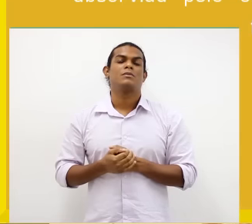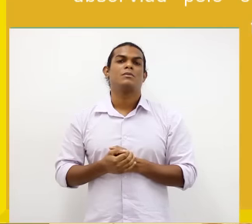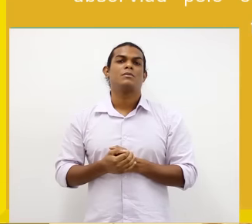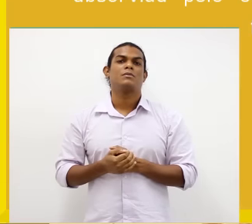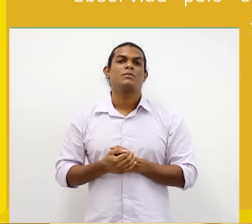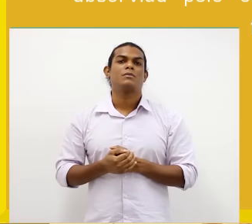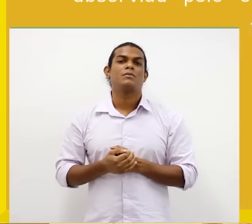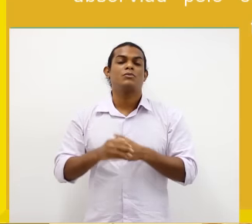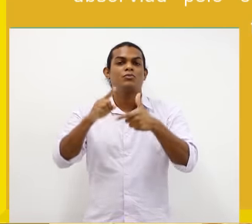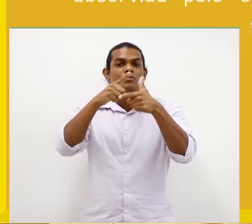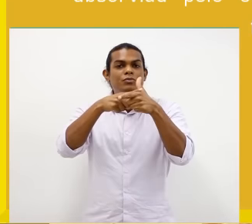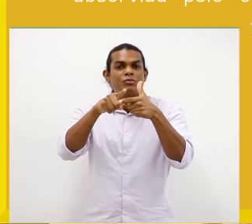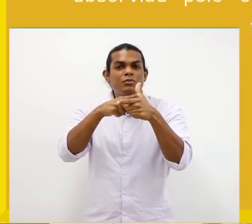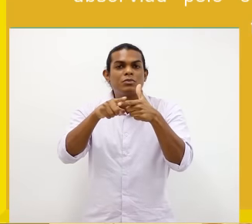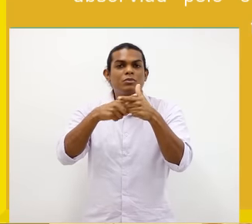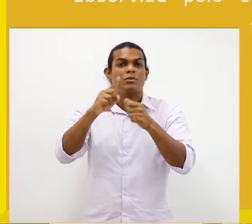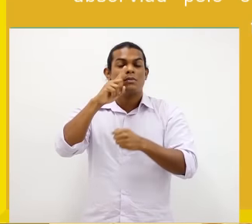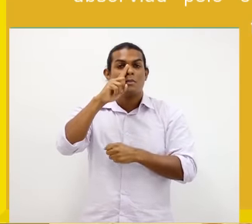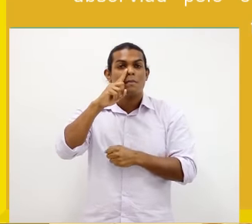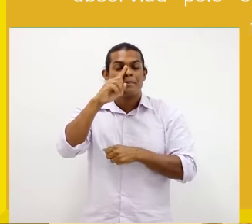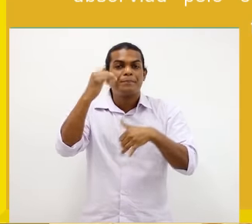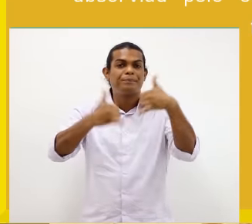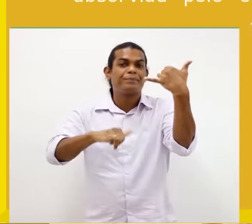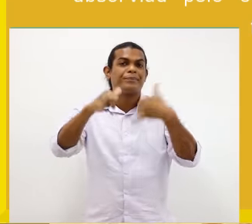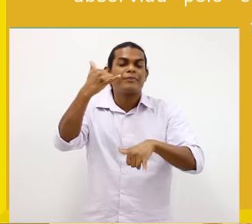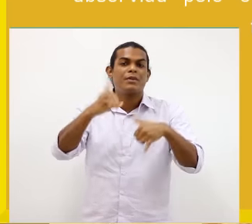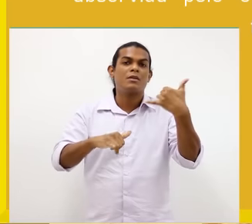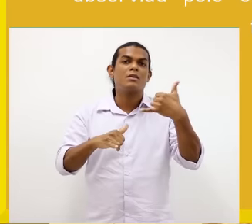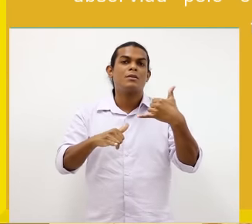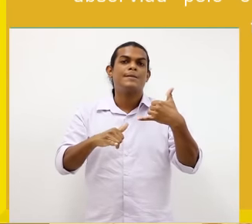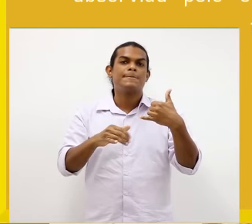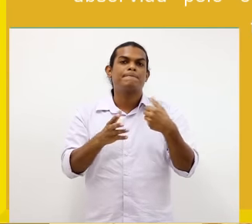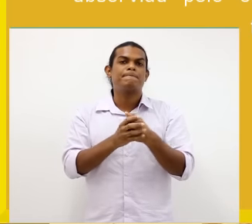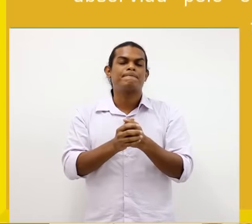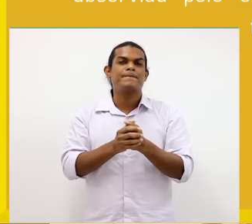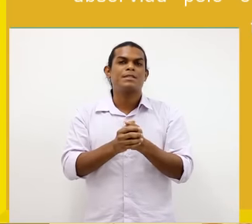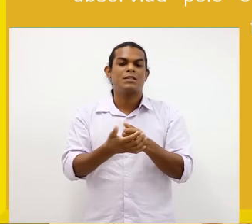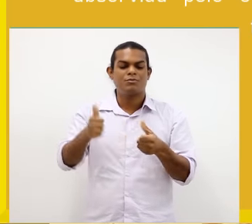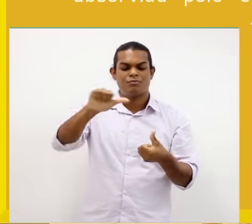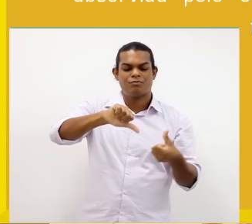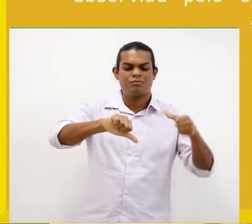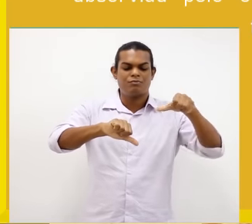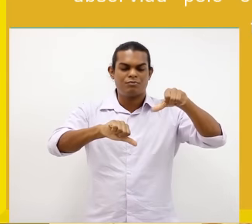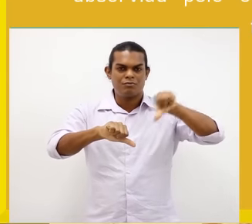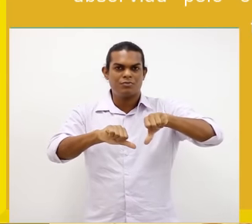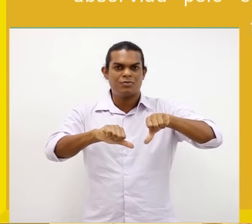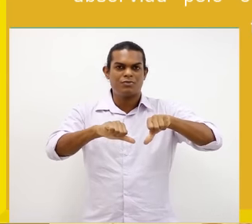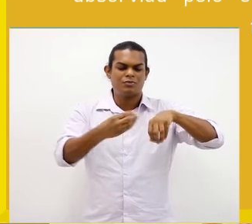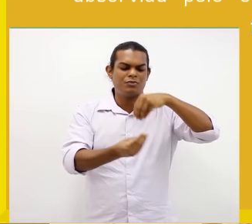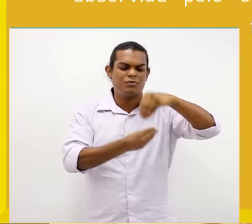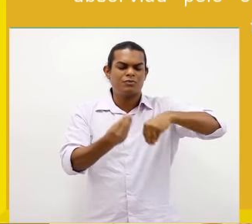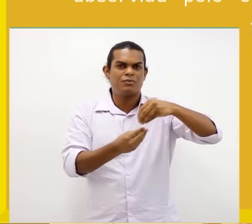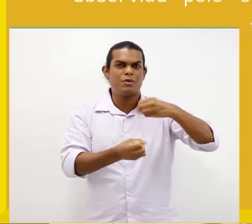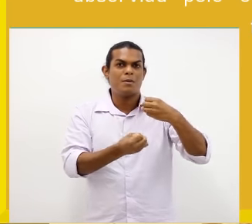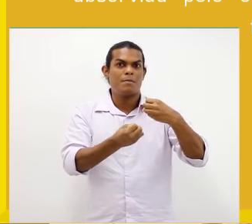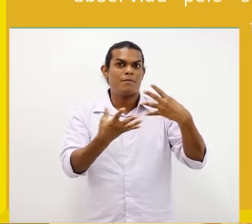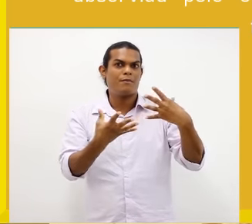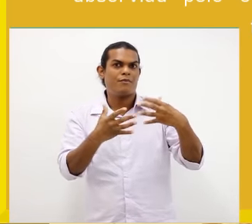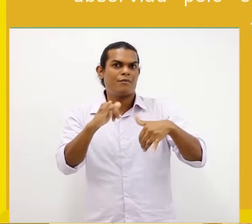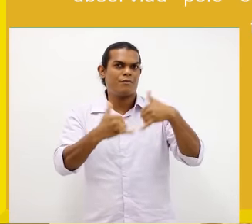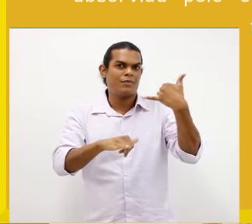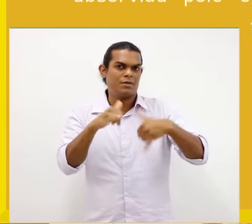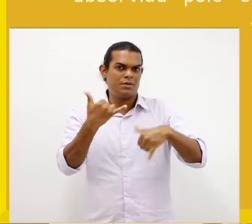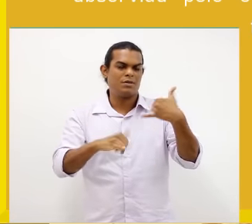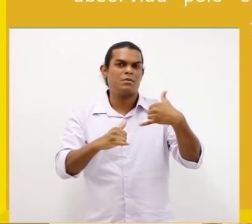Os agentes químicos ou os riscos químicos são aqueles representados pelas substâncias químicas que seja na forma